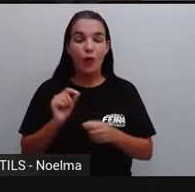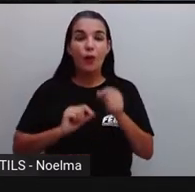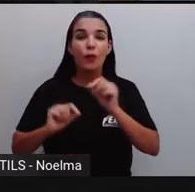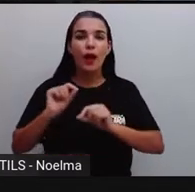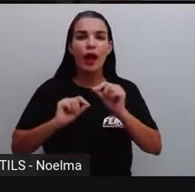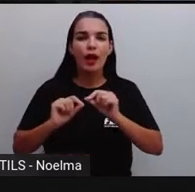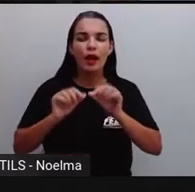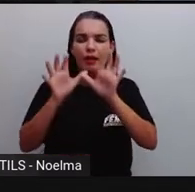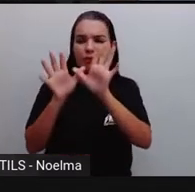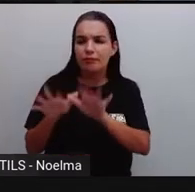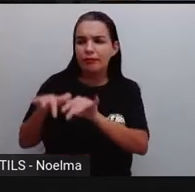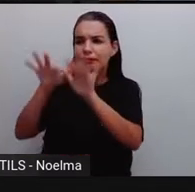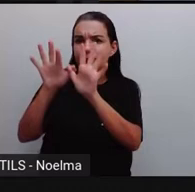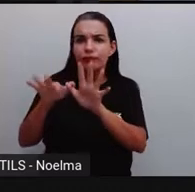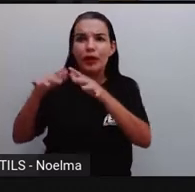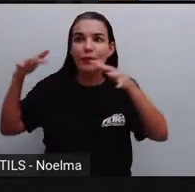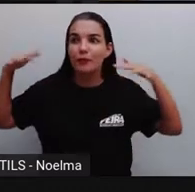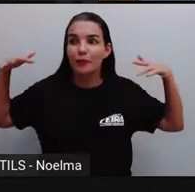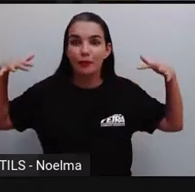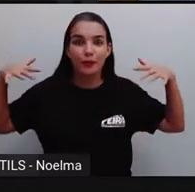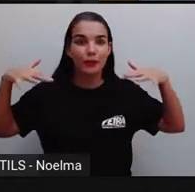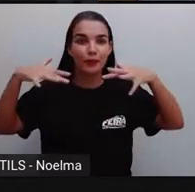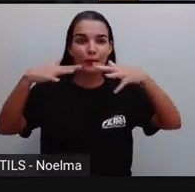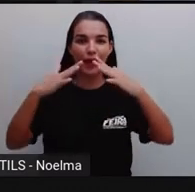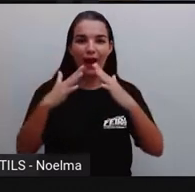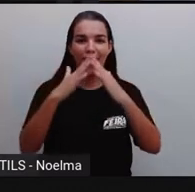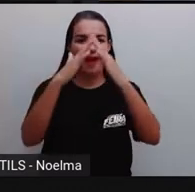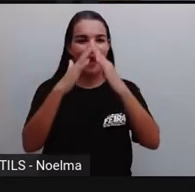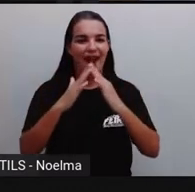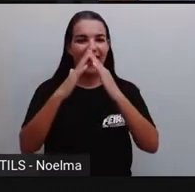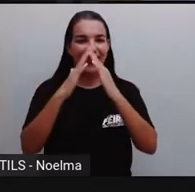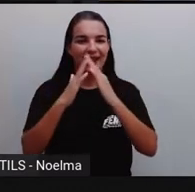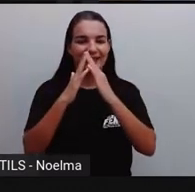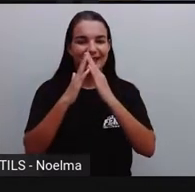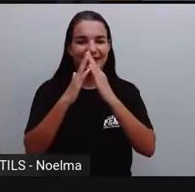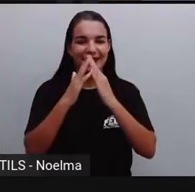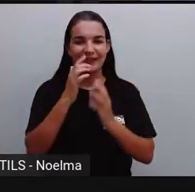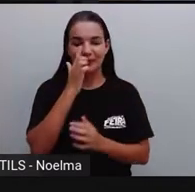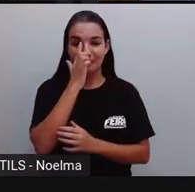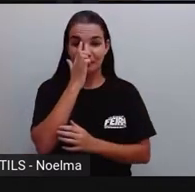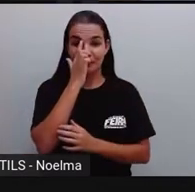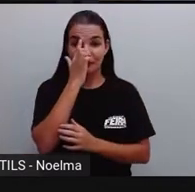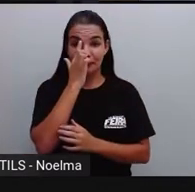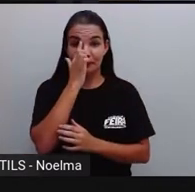os pássaros da família. Olha lá os pássaros.